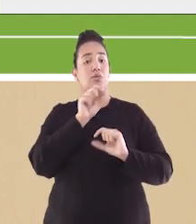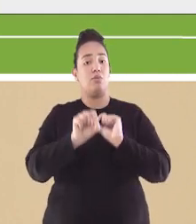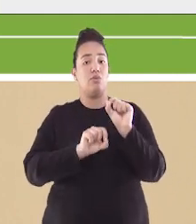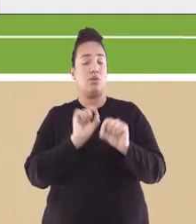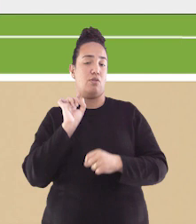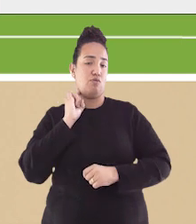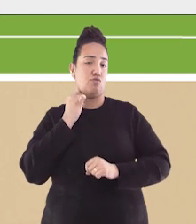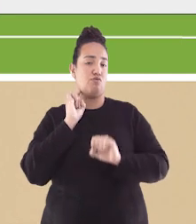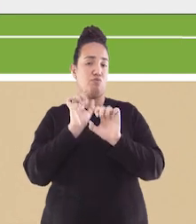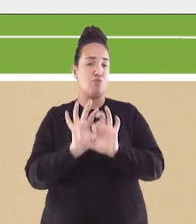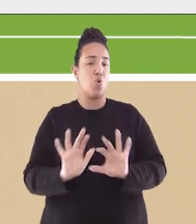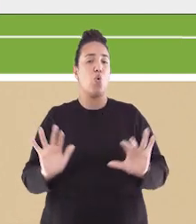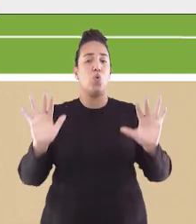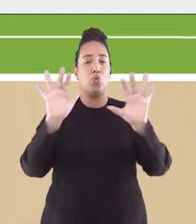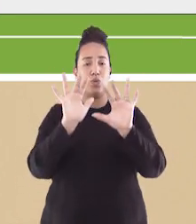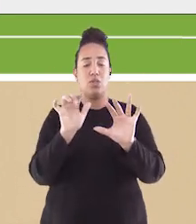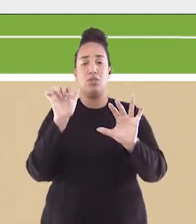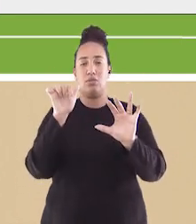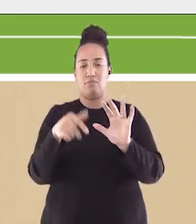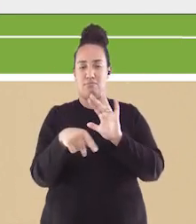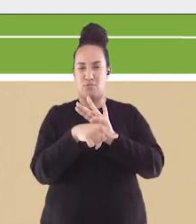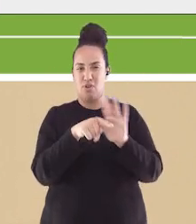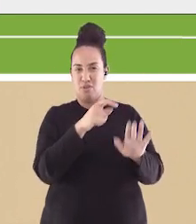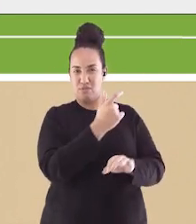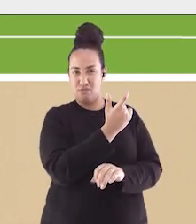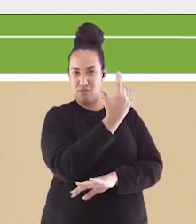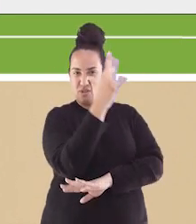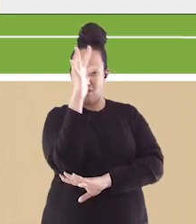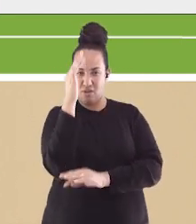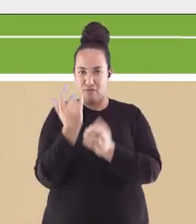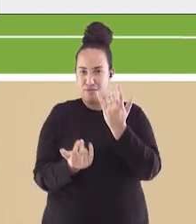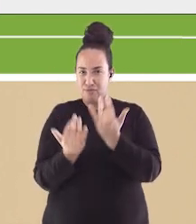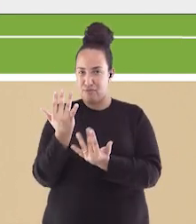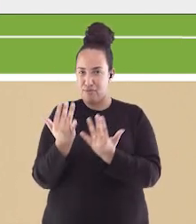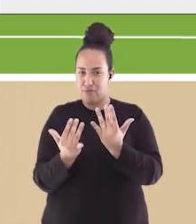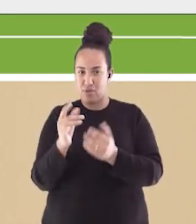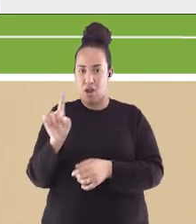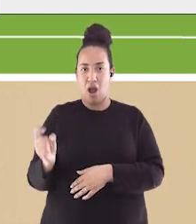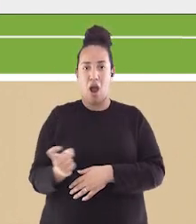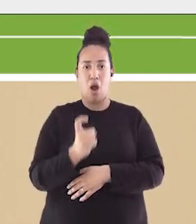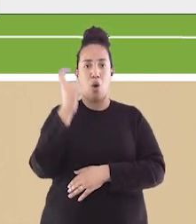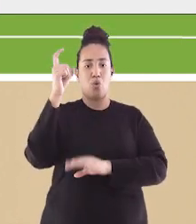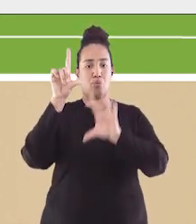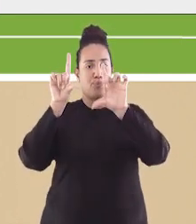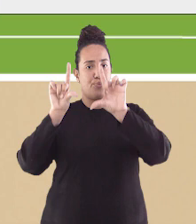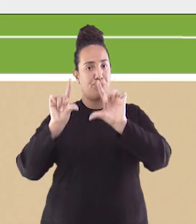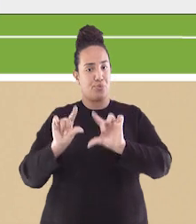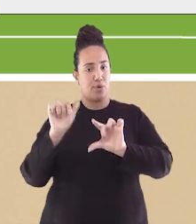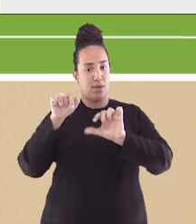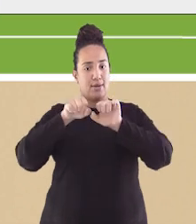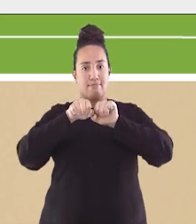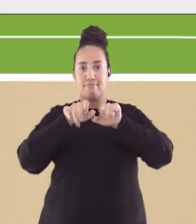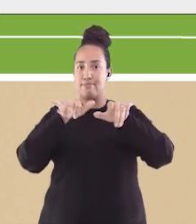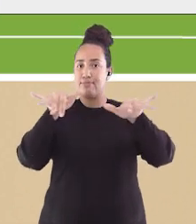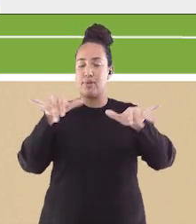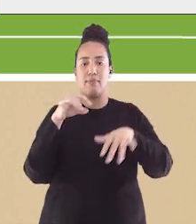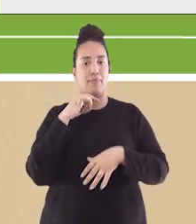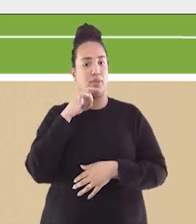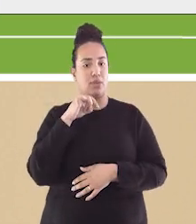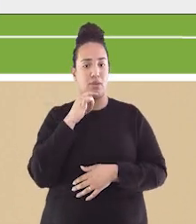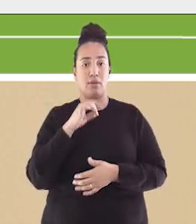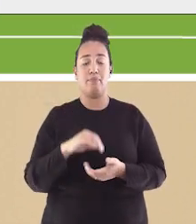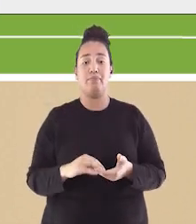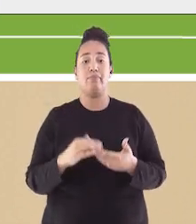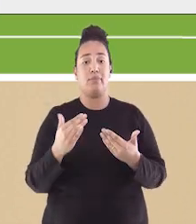queimada em baixa altitude, impedindo que ela seja dispersada. O Corpo de Bombeiros afirmou que não foi acionado para combater a queimada da